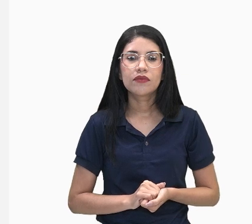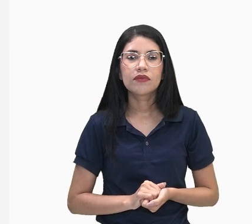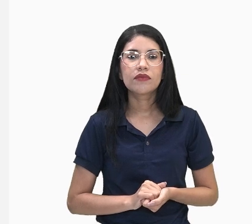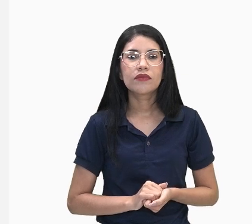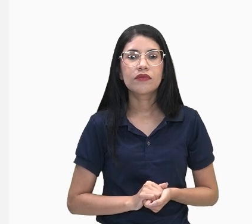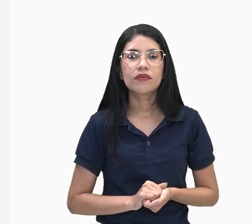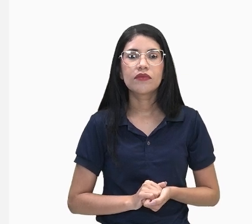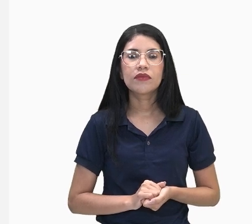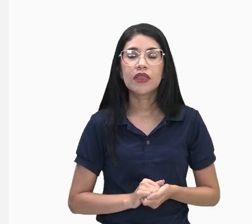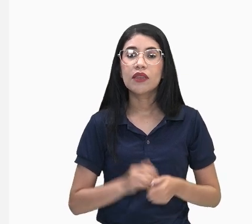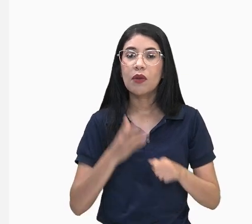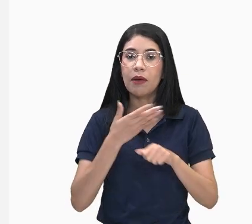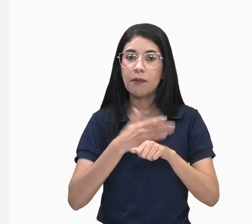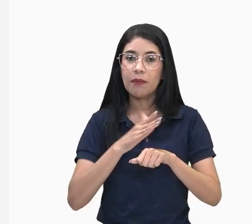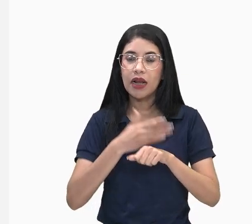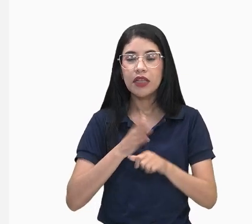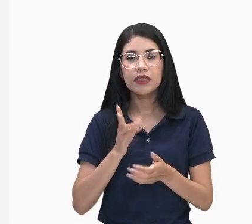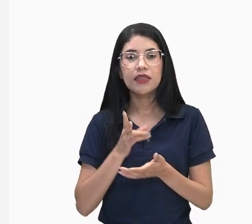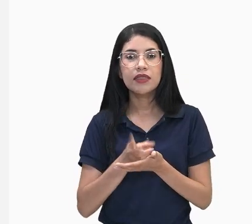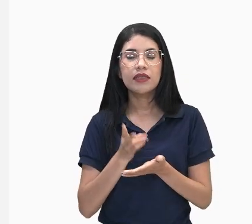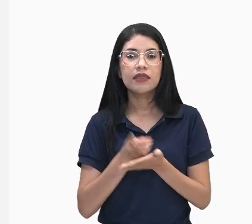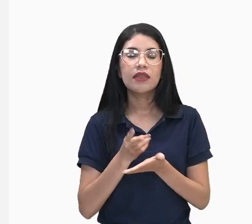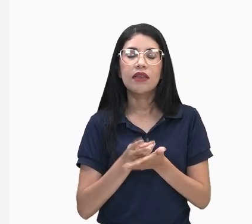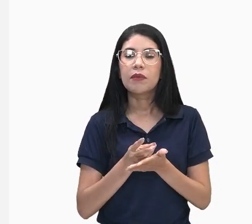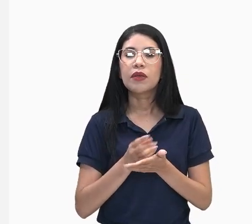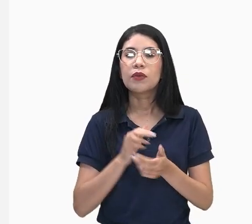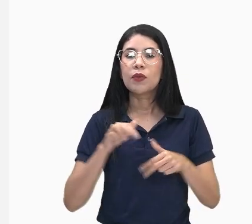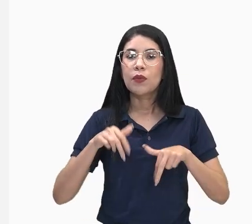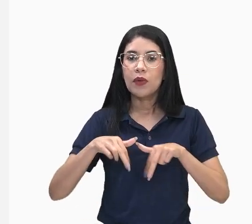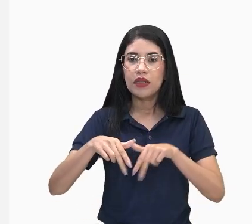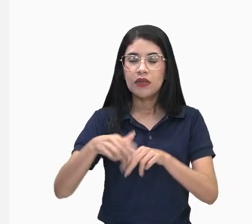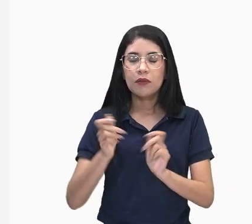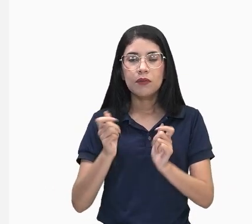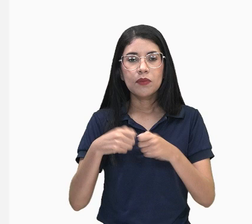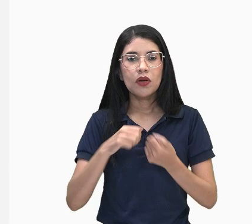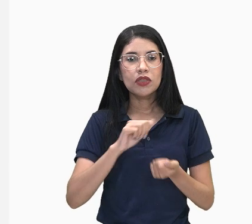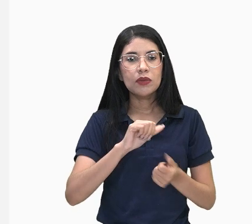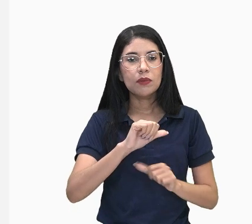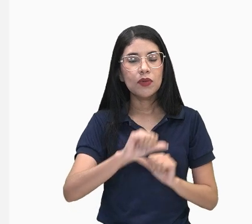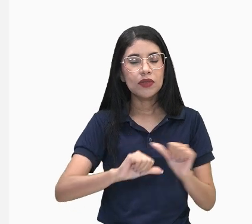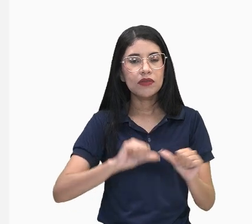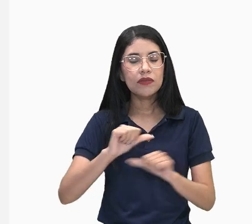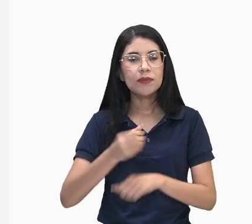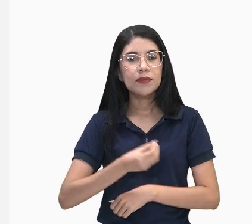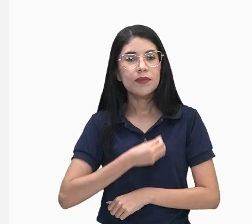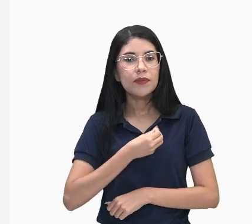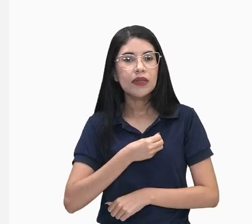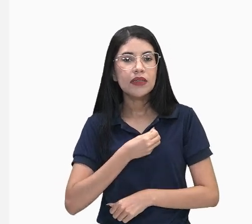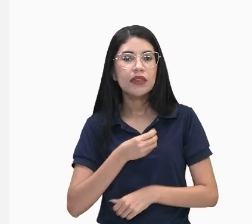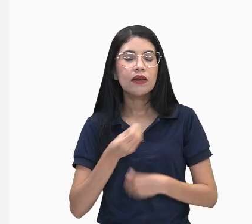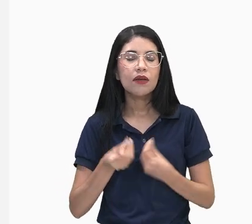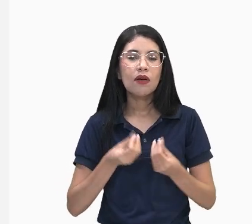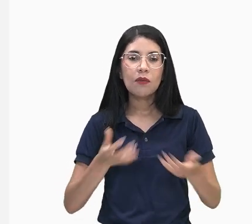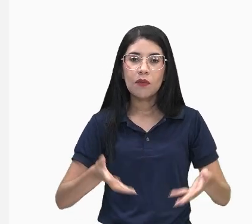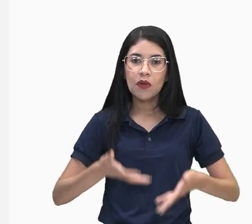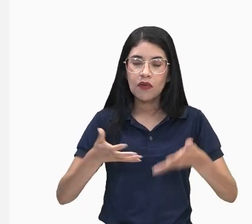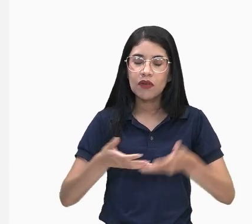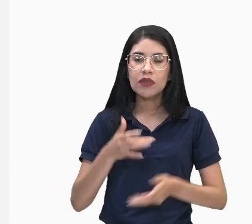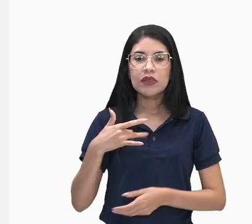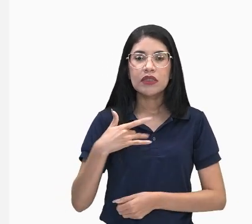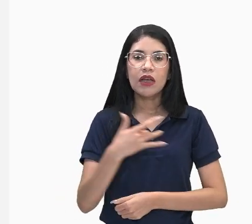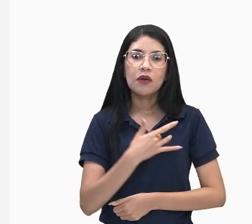só, a prática regular do atletismo pode transformar vidas, promovendo